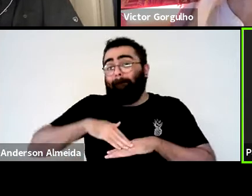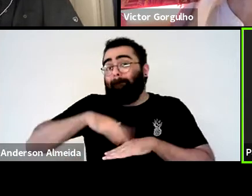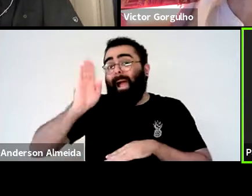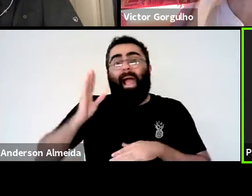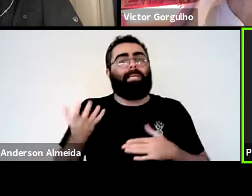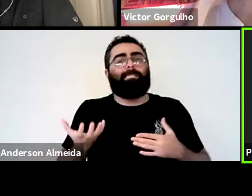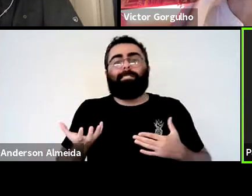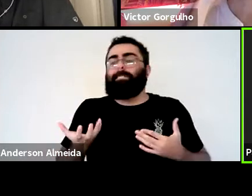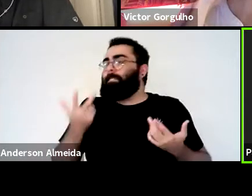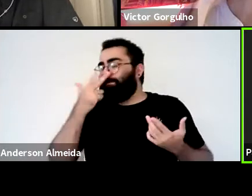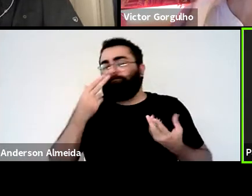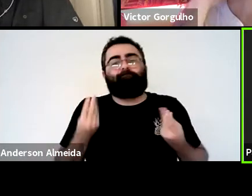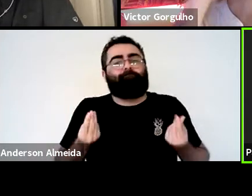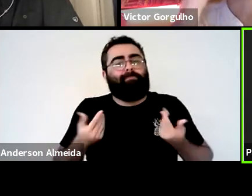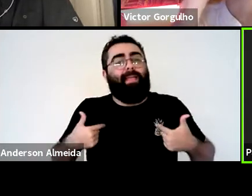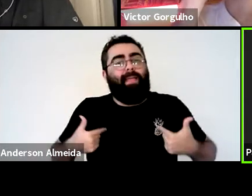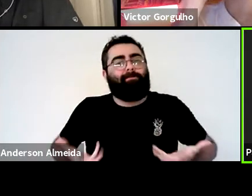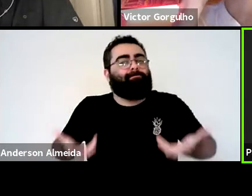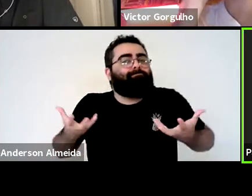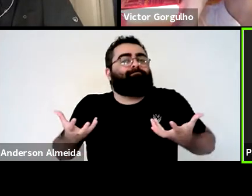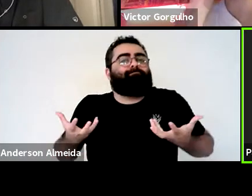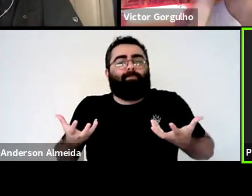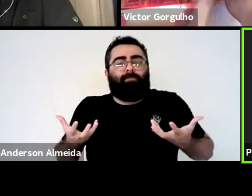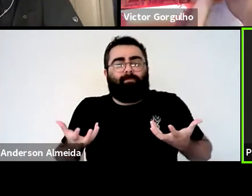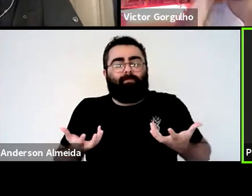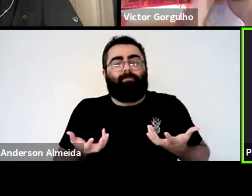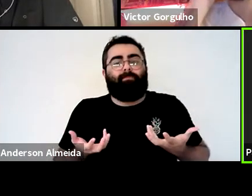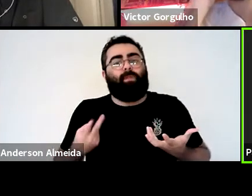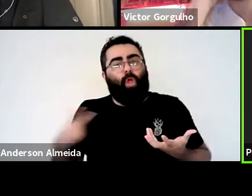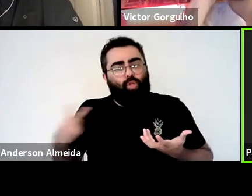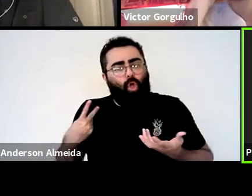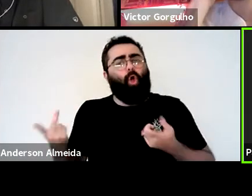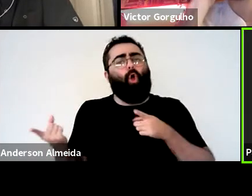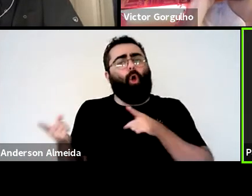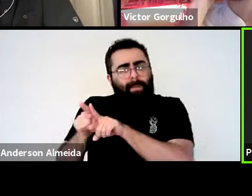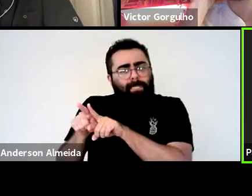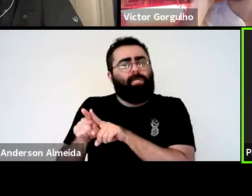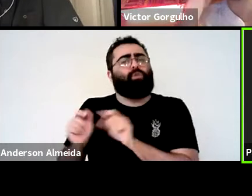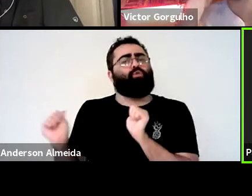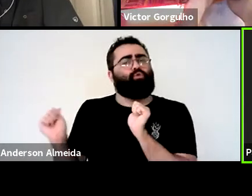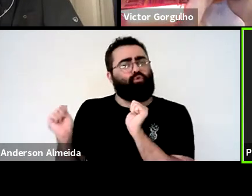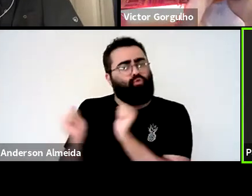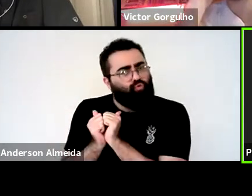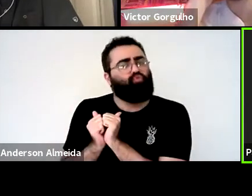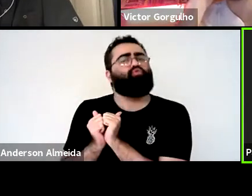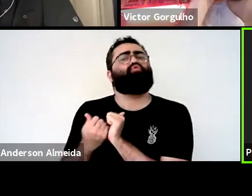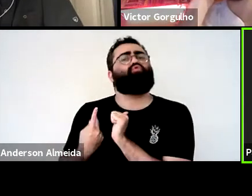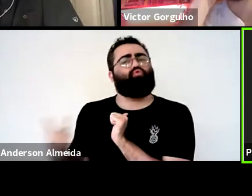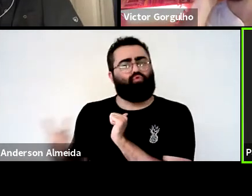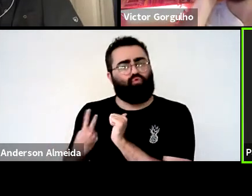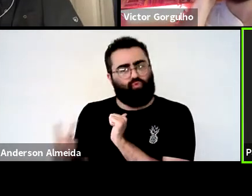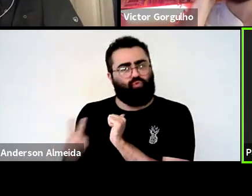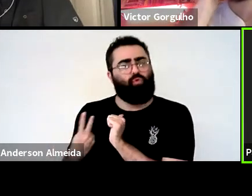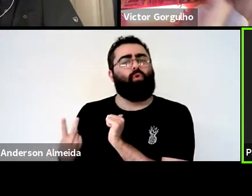uma coisa que quando a gente está ali, essa ideia de companhia, de estar junto, os dois fazendo